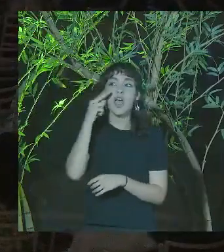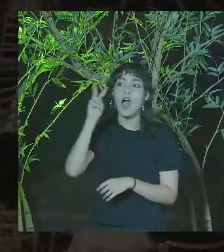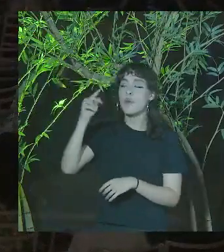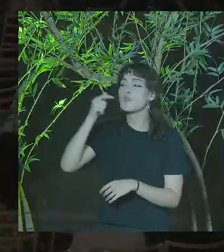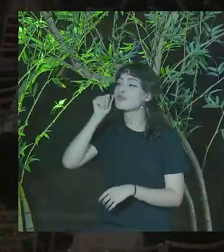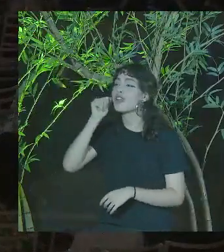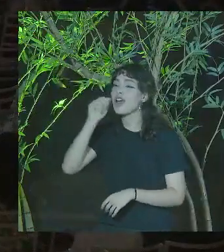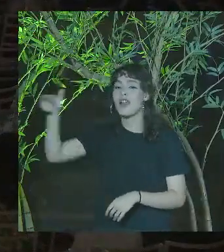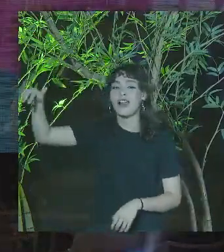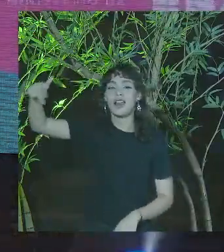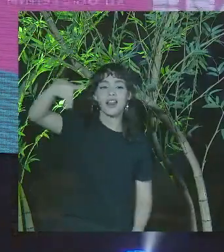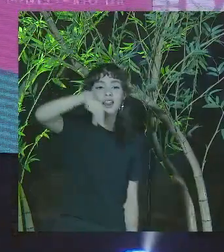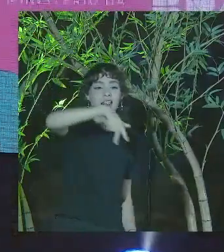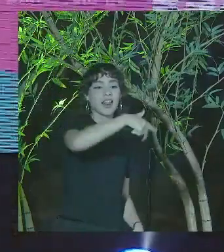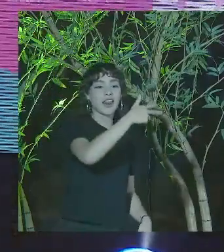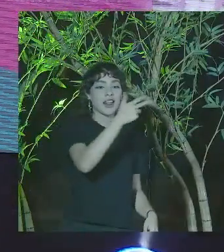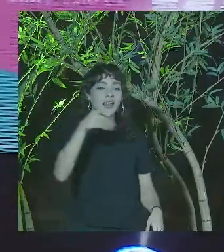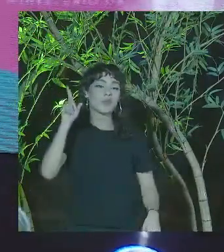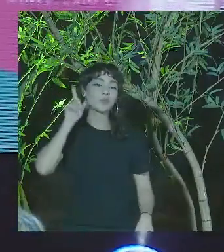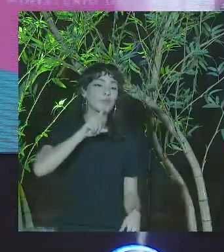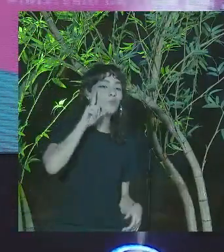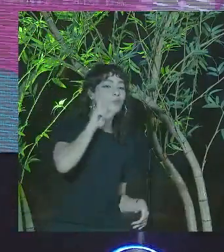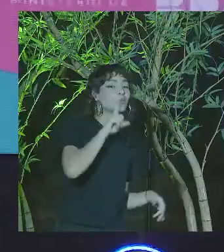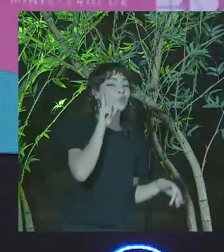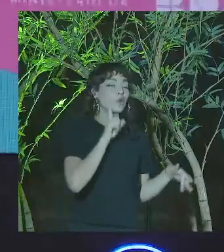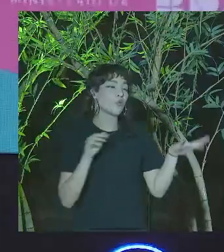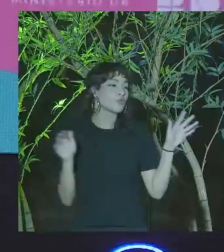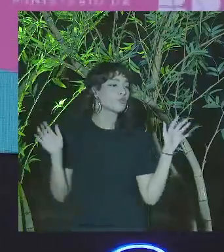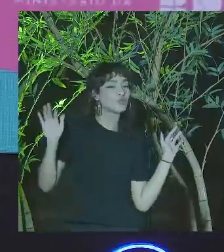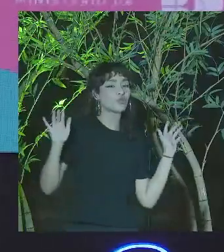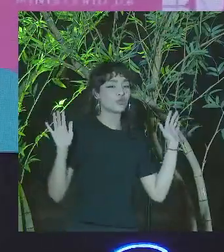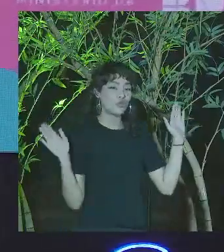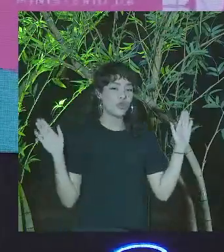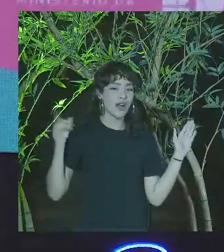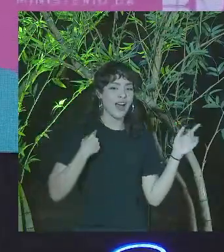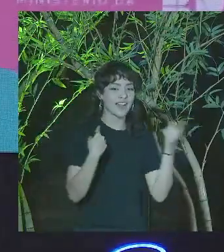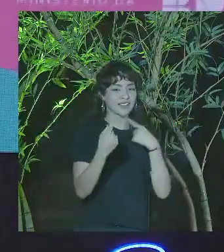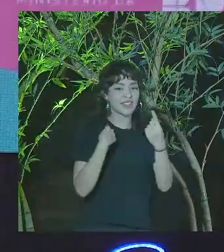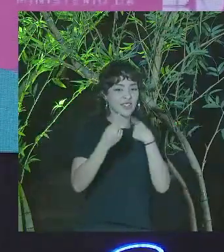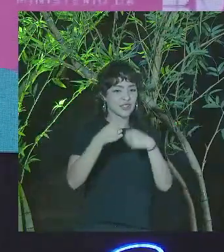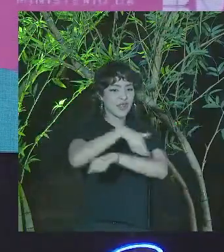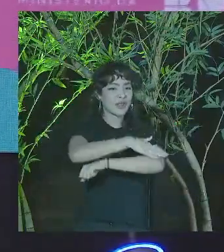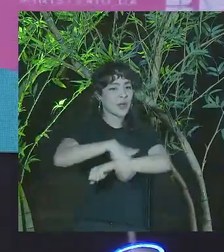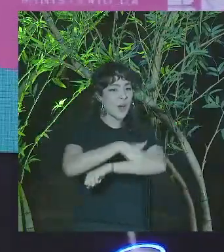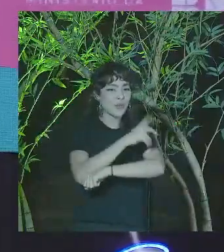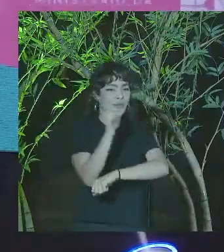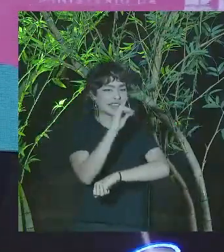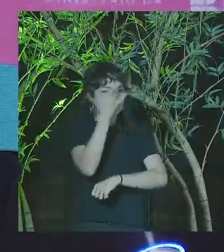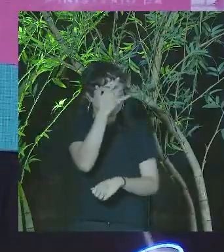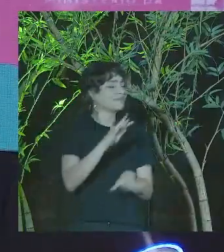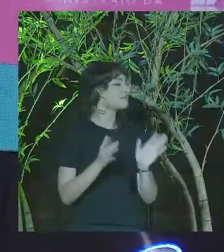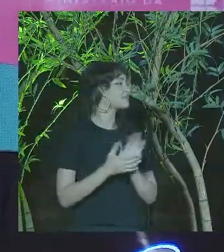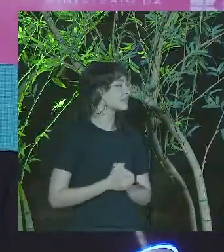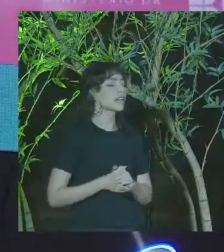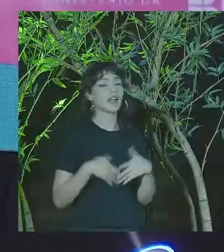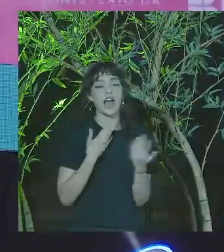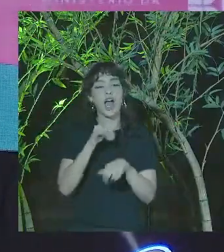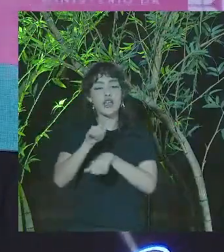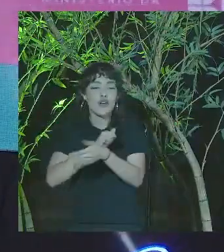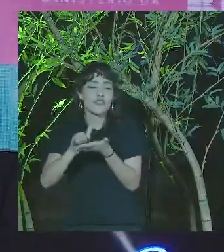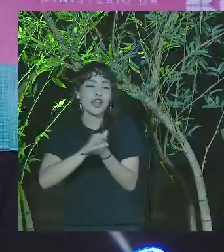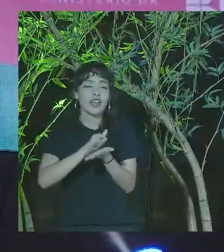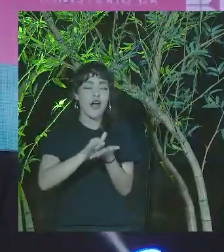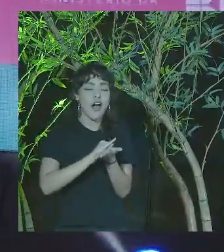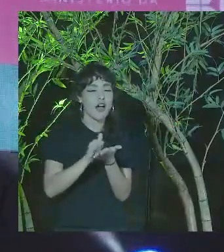circulando pela Square. Qual é aquela cara? Sei que é Square. Depois tu vai falar da Square Garden pra eles? Nova York, entendeu?